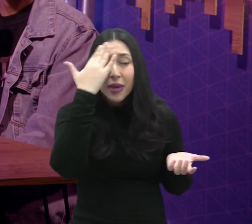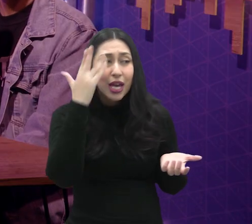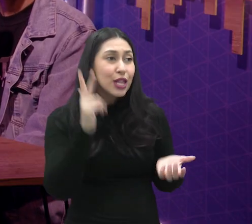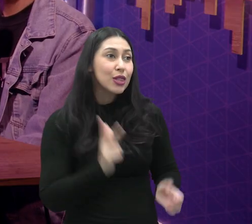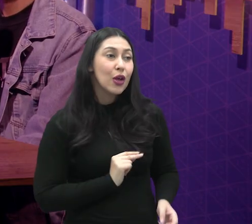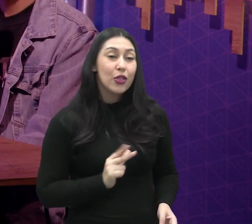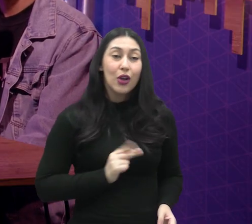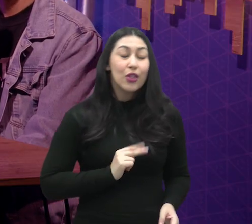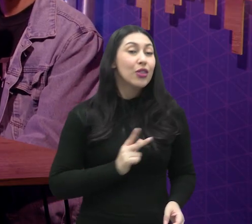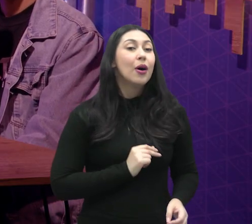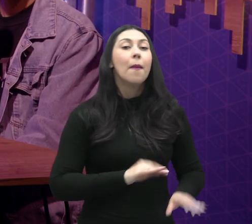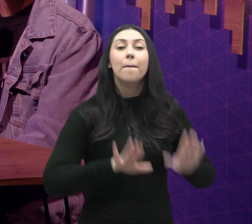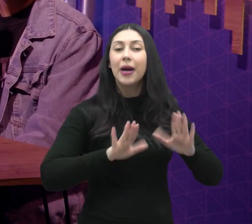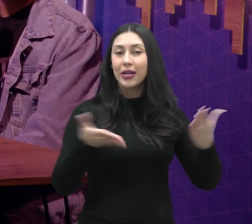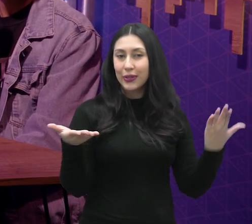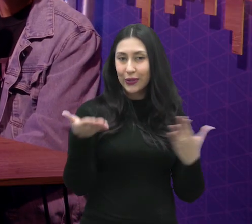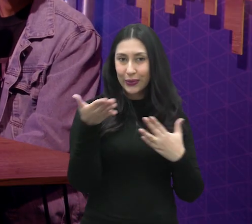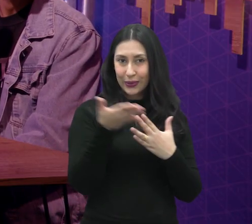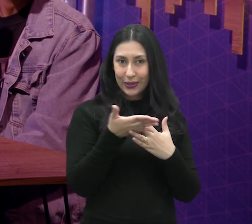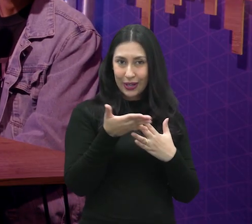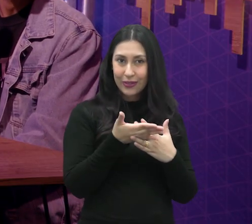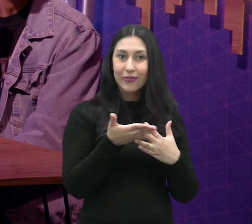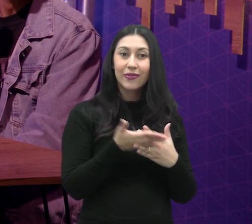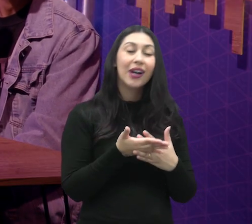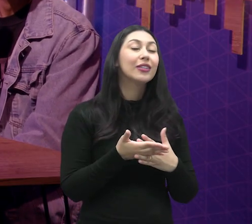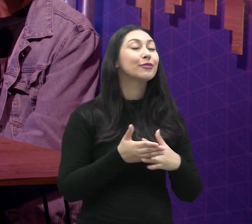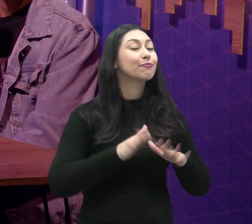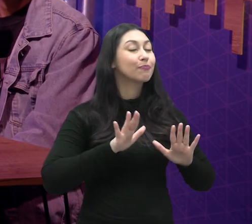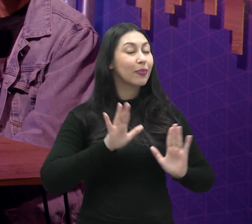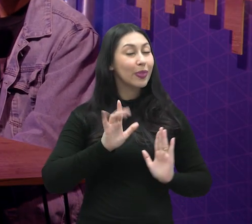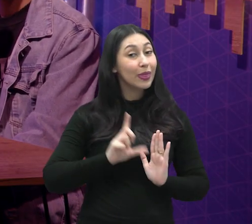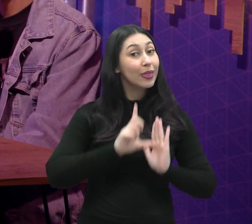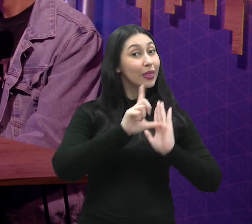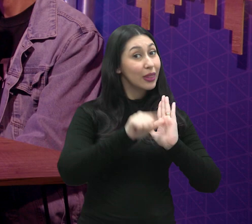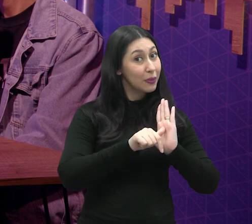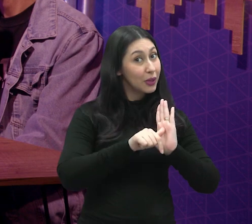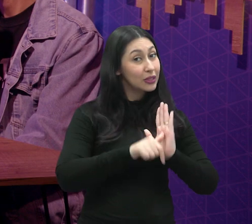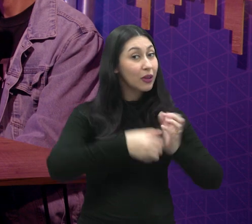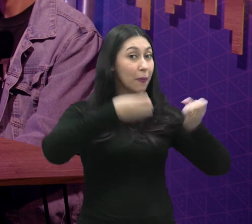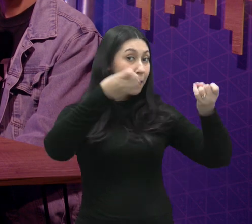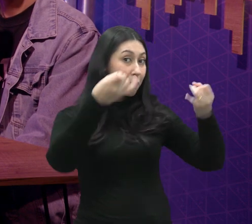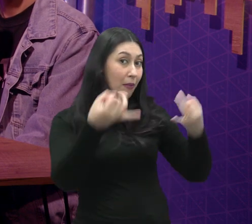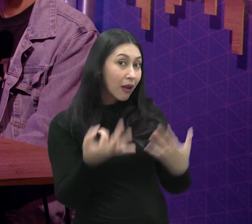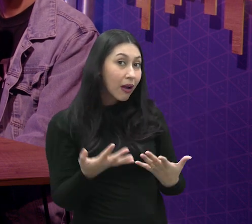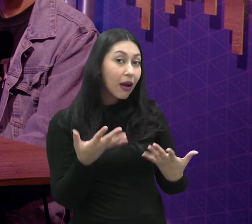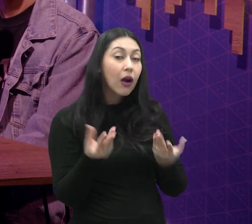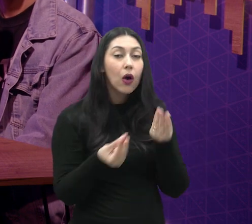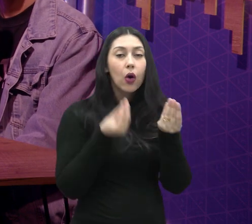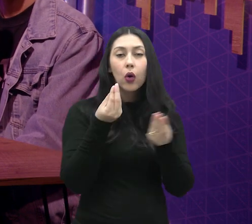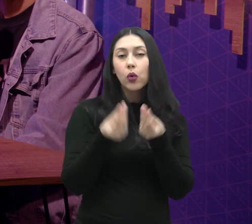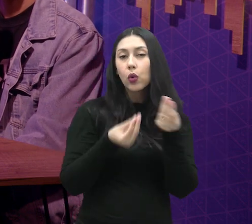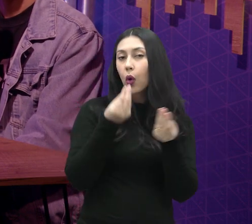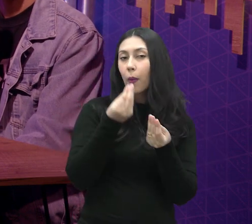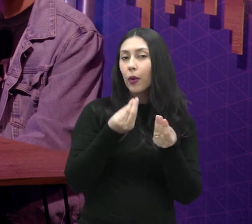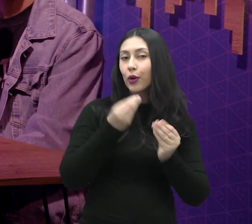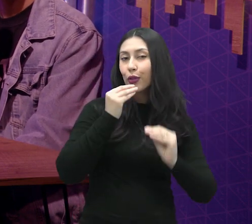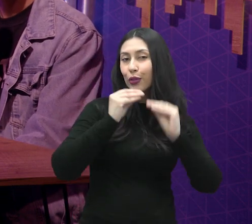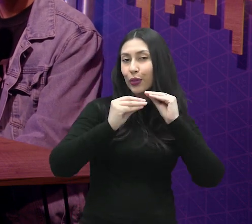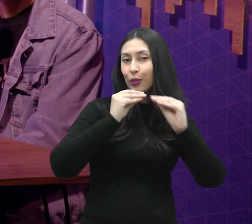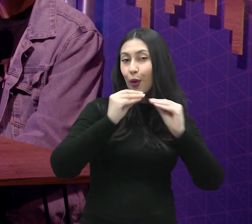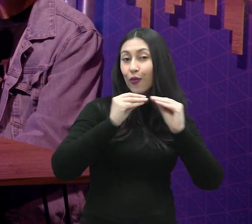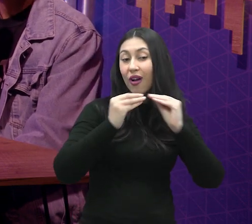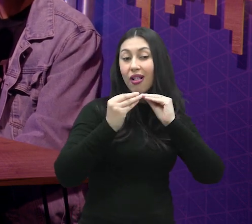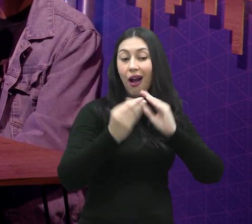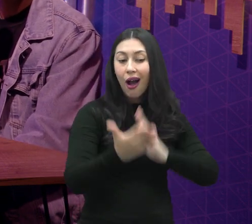tudo mais. E a gente vai para um rápido intervalo agora, mas olha, na volta a gente vai falar então sobre como as